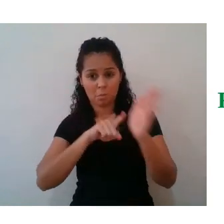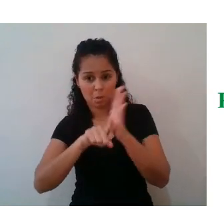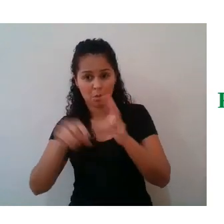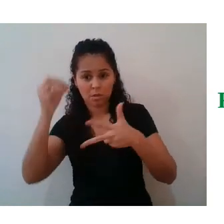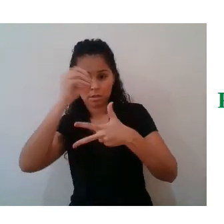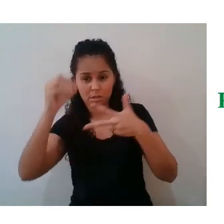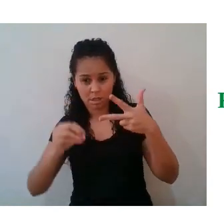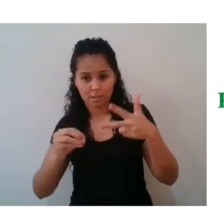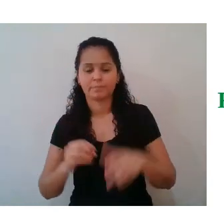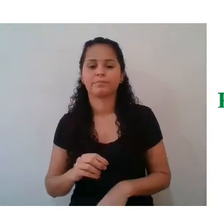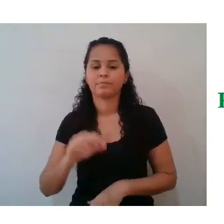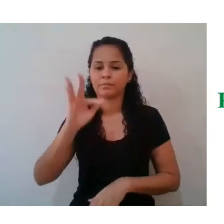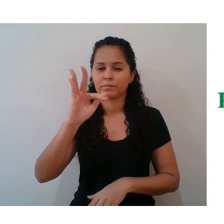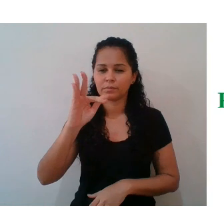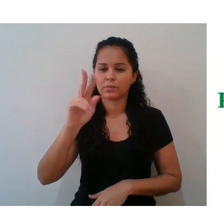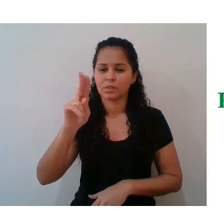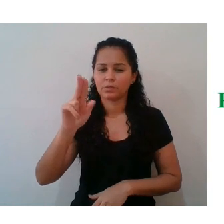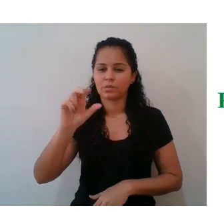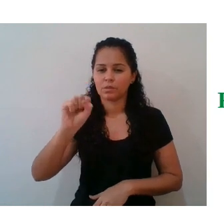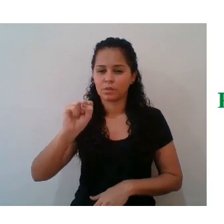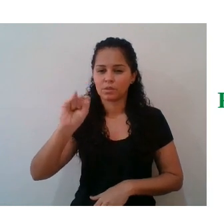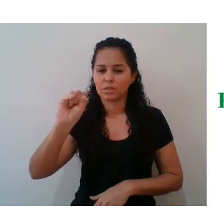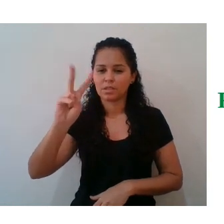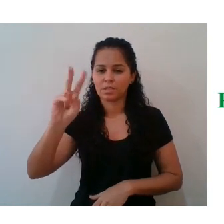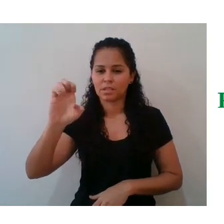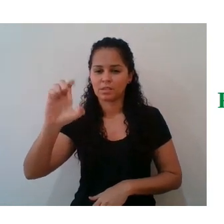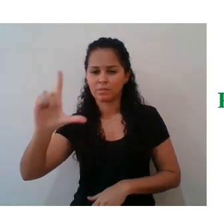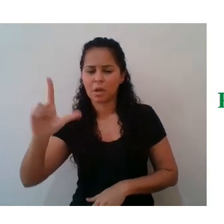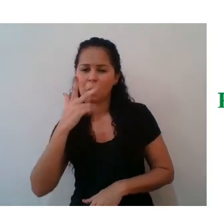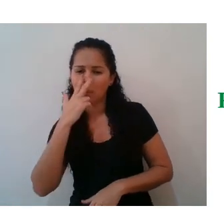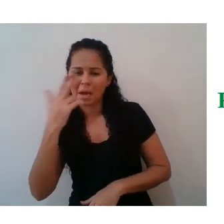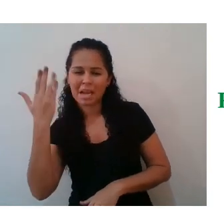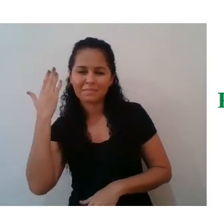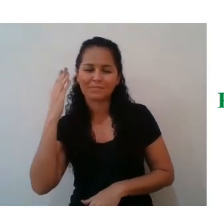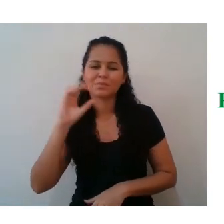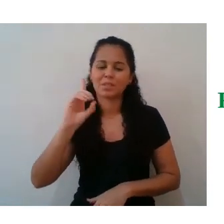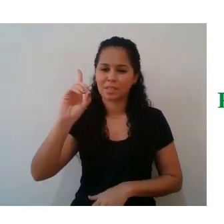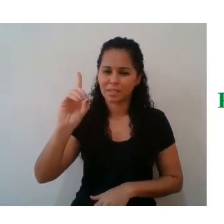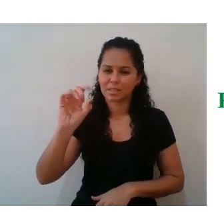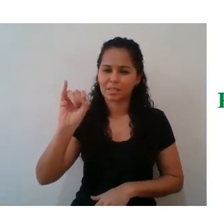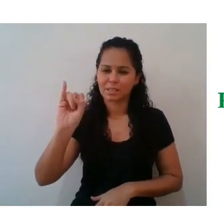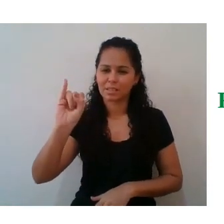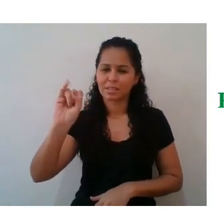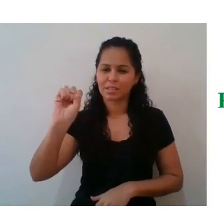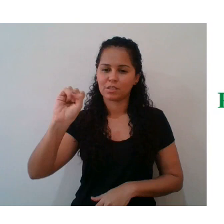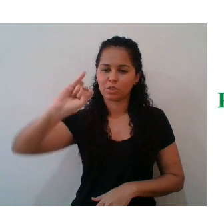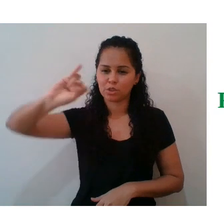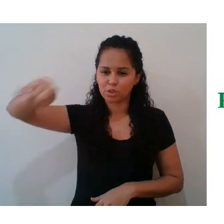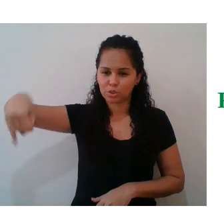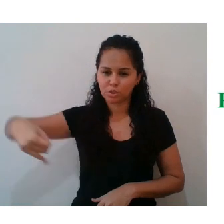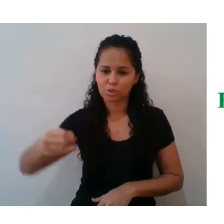Enem. E o fusível, ele é algo muito similar aos nossos disjuntores. Antigamente, se você for lembrar nas chaves, a dona